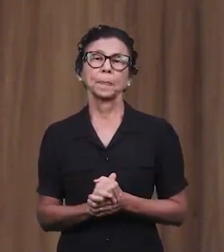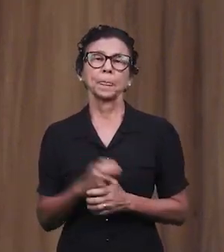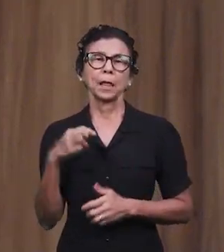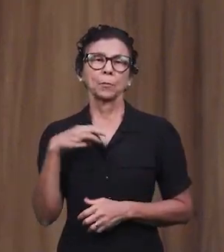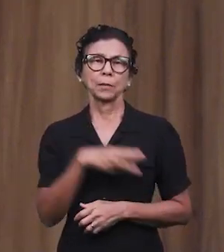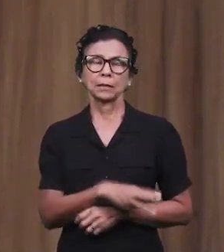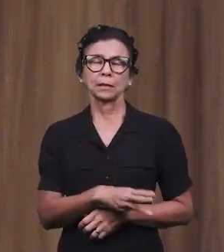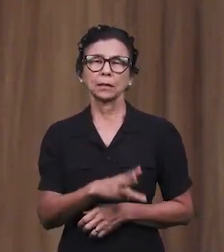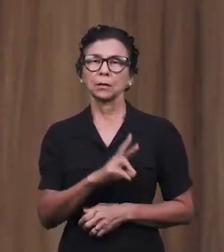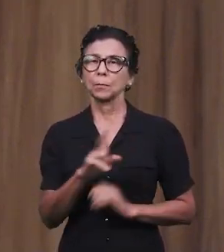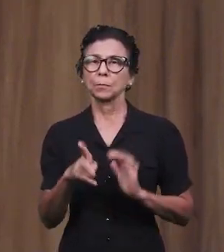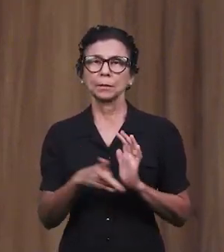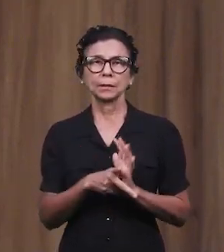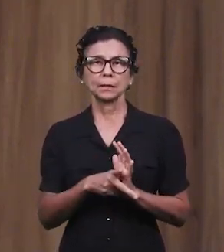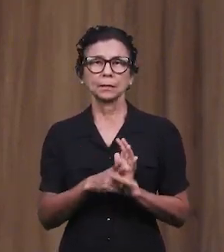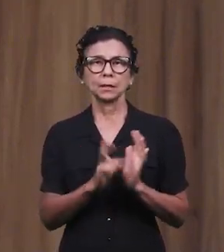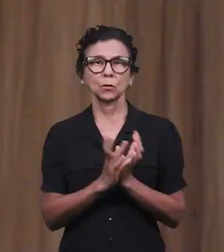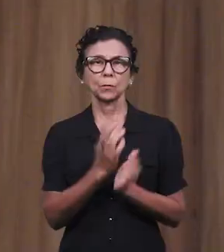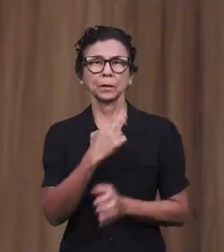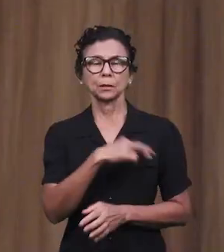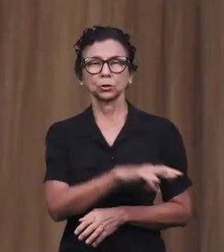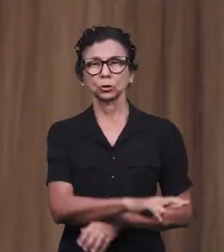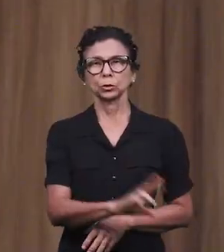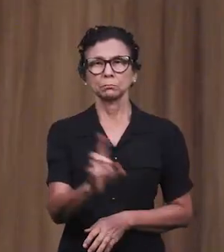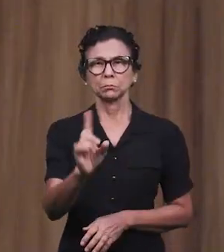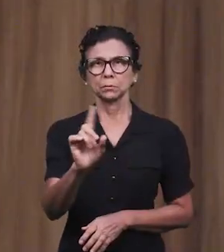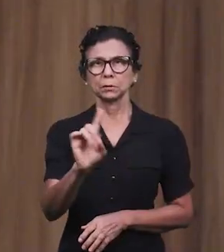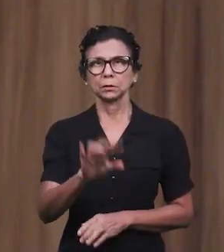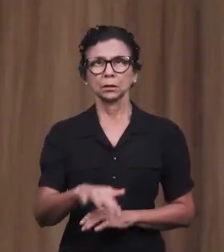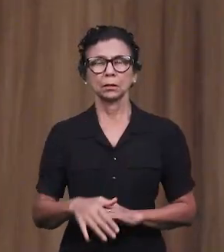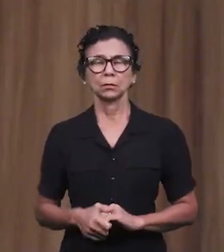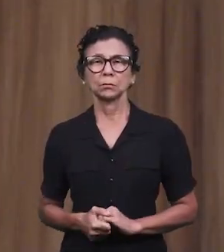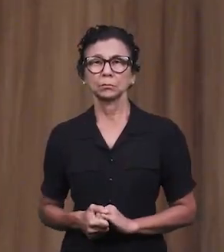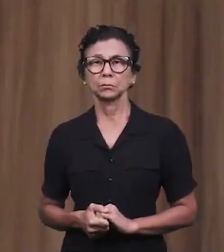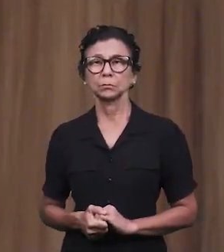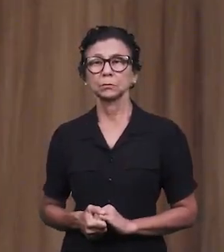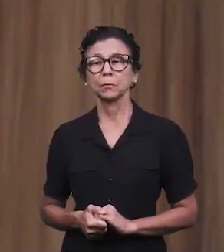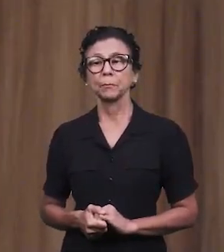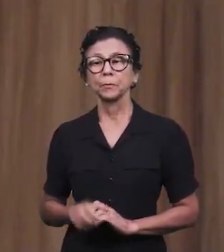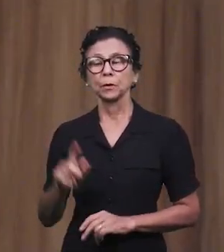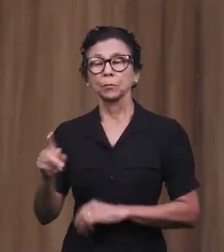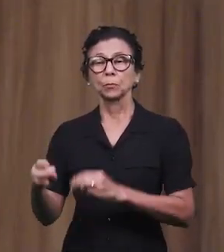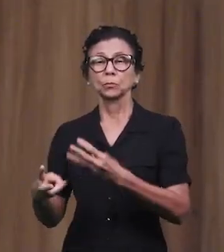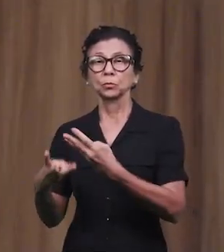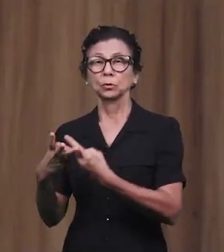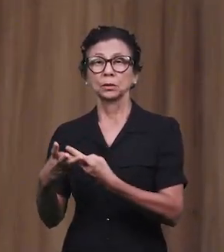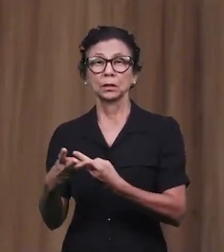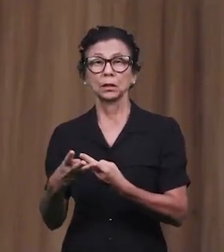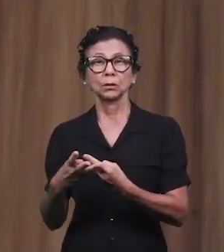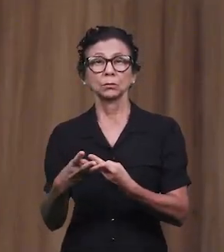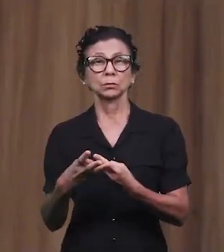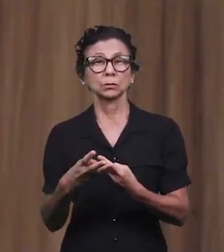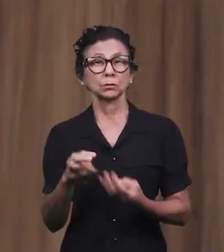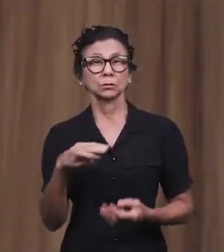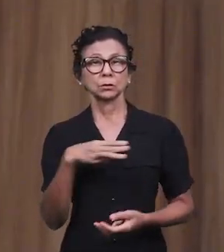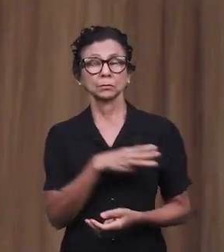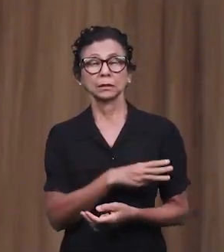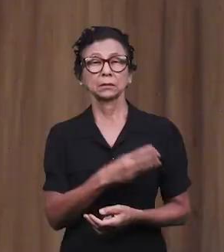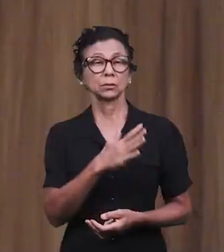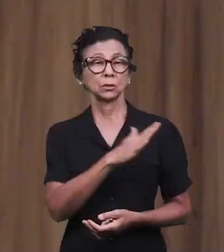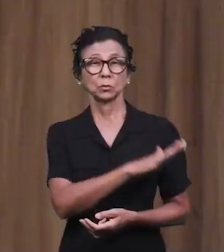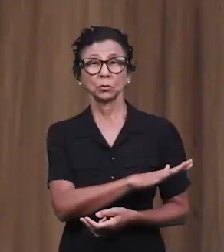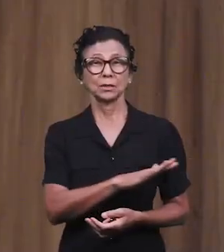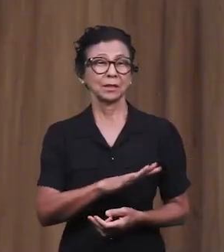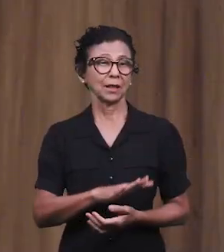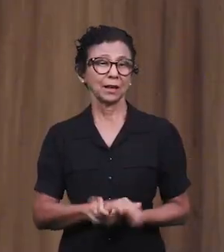da época. Ele era antipatizado pelos judeus porque a sua profissão,